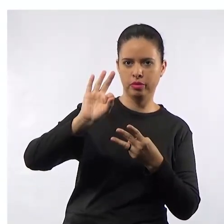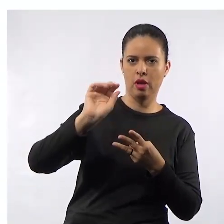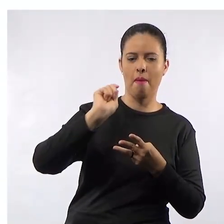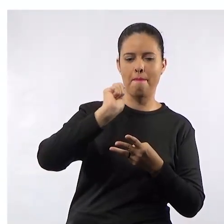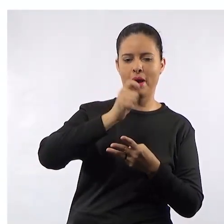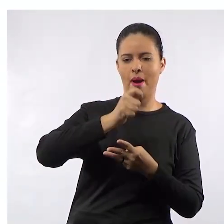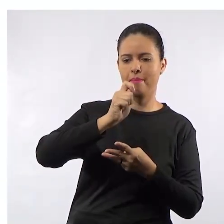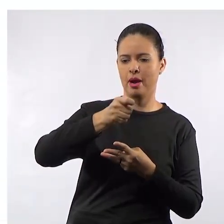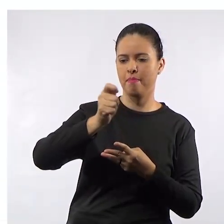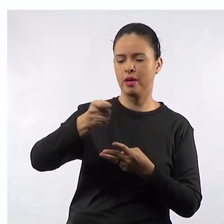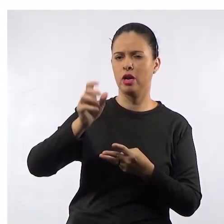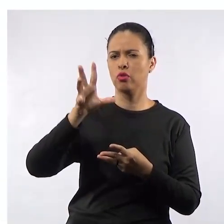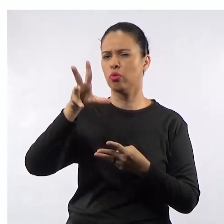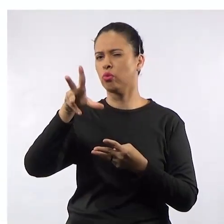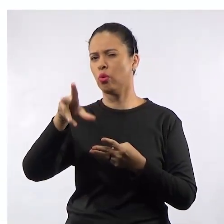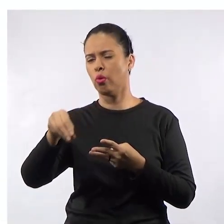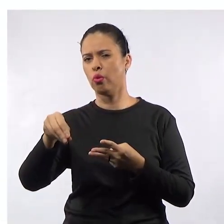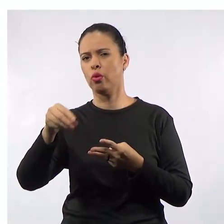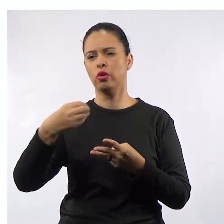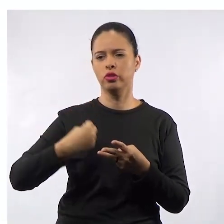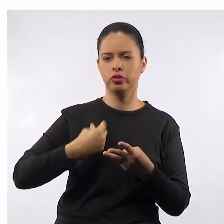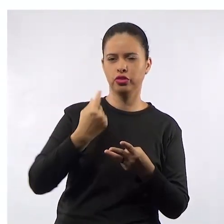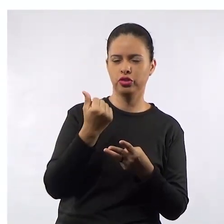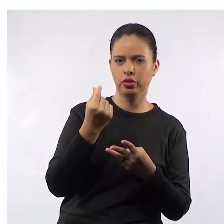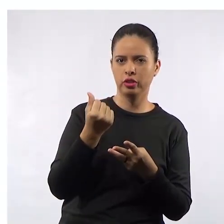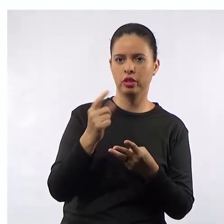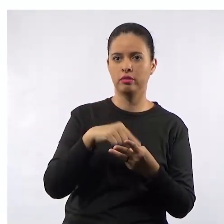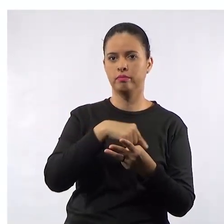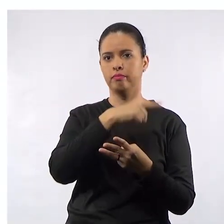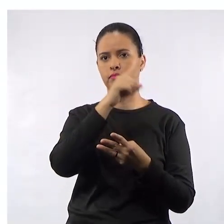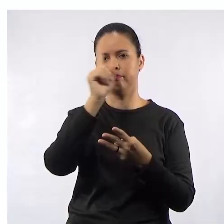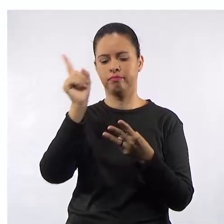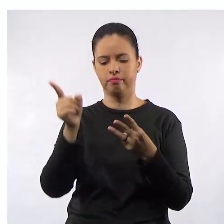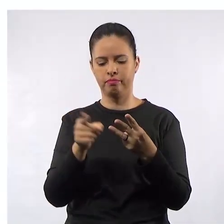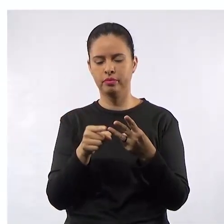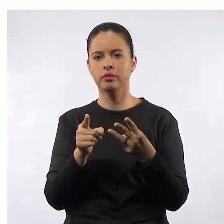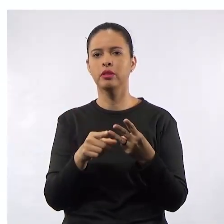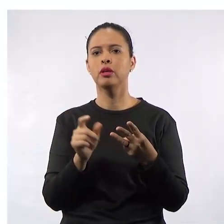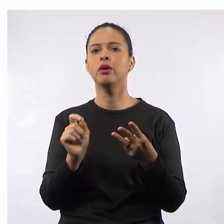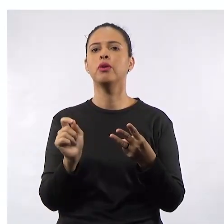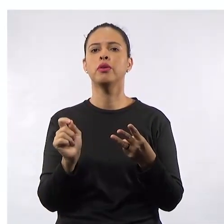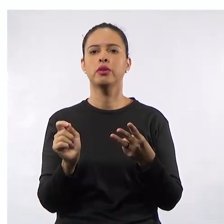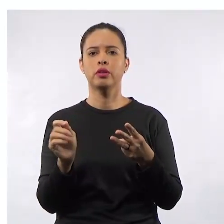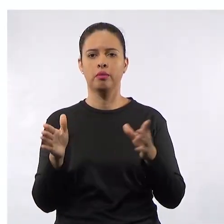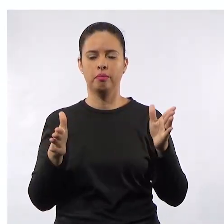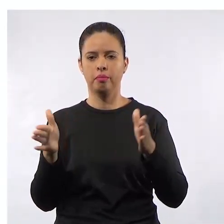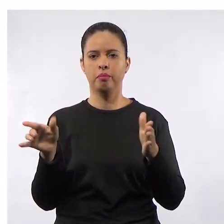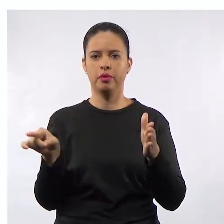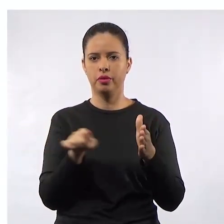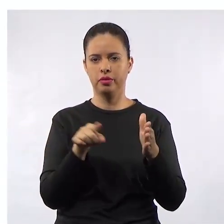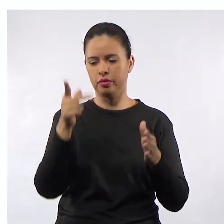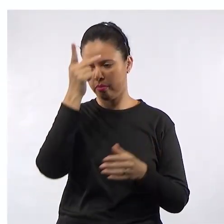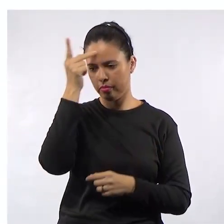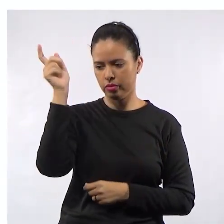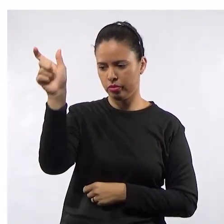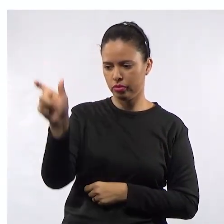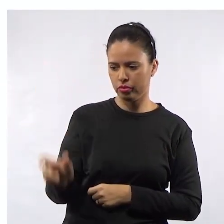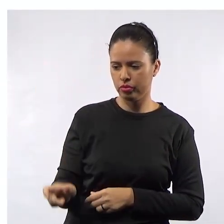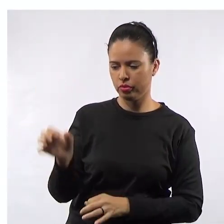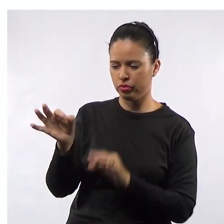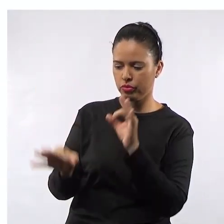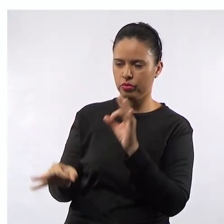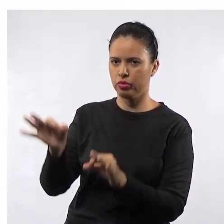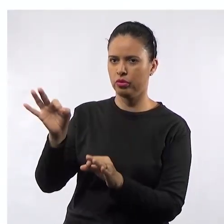pagamentos né Foi visto todos os ativos e passivos e aí é possível entrar aqui na fase da extinção da pessoa